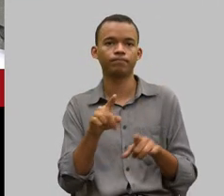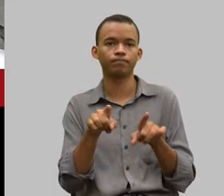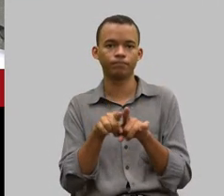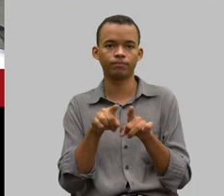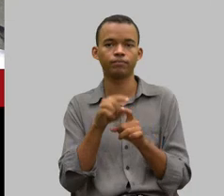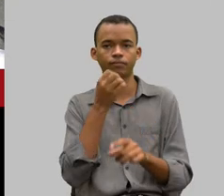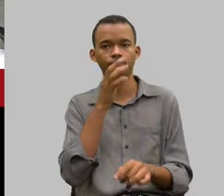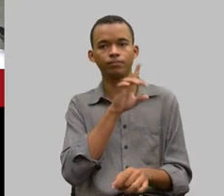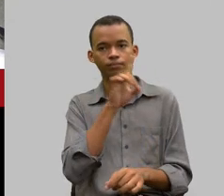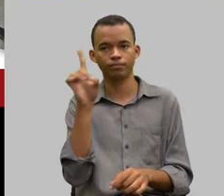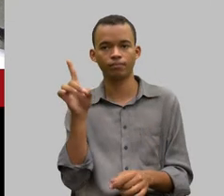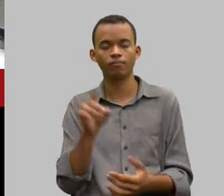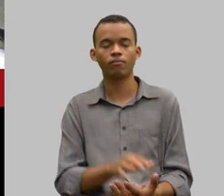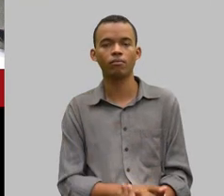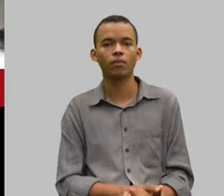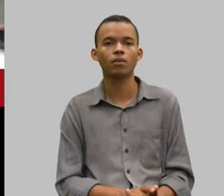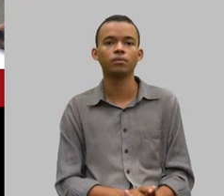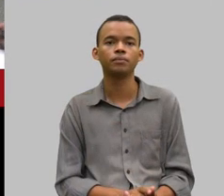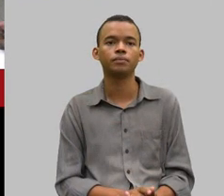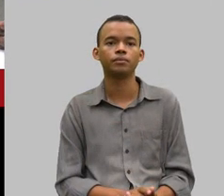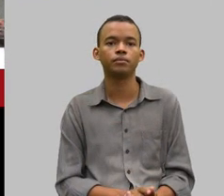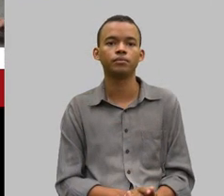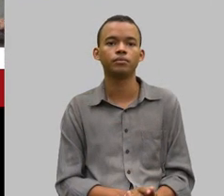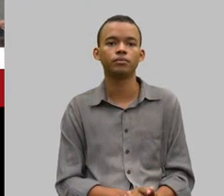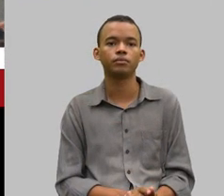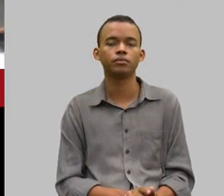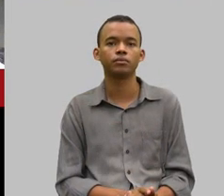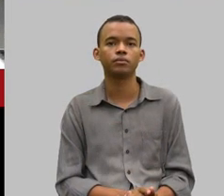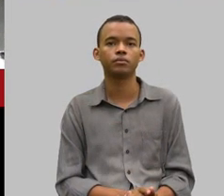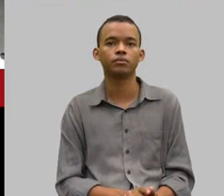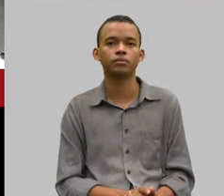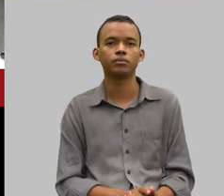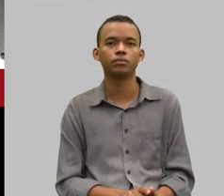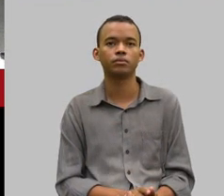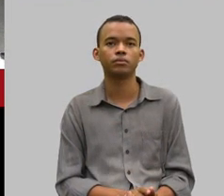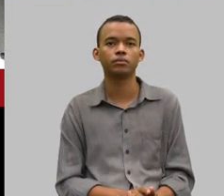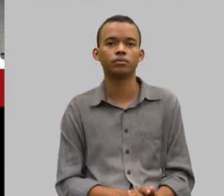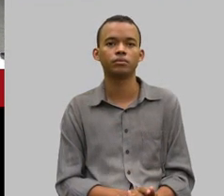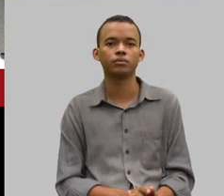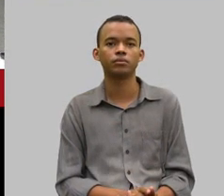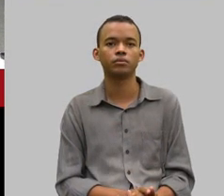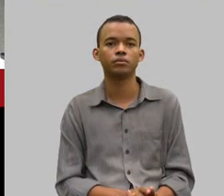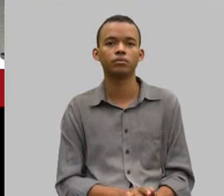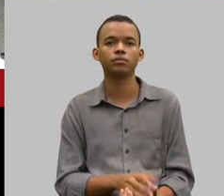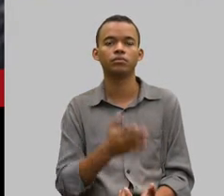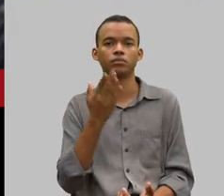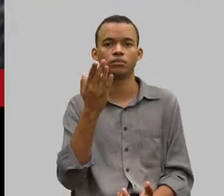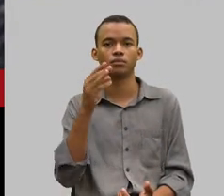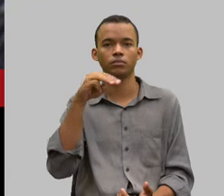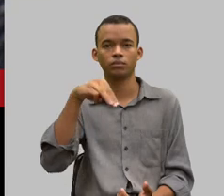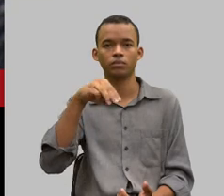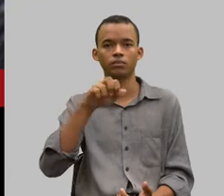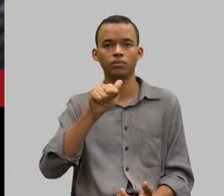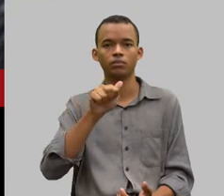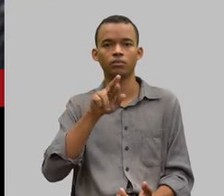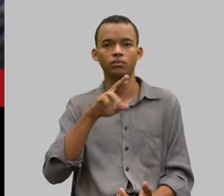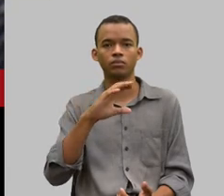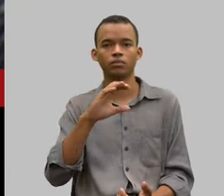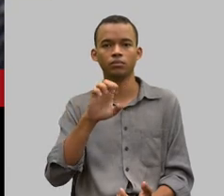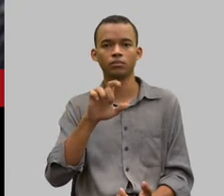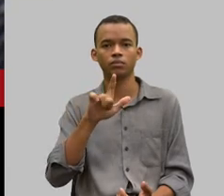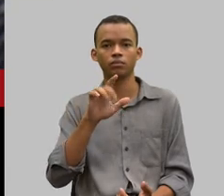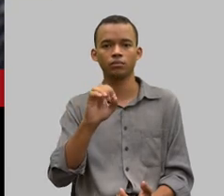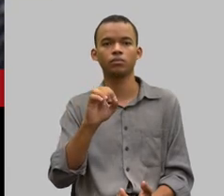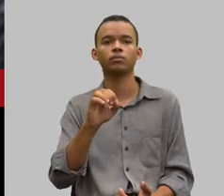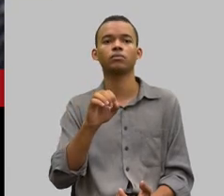bom dia a você Marcelo sigue firma sigue firme siga firme